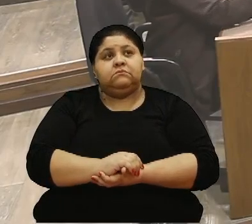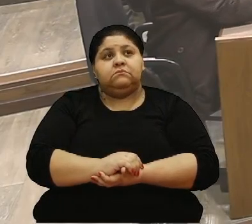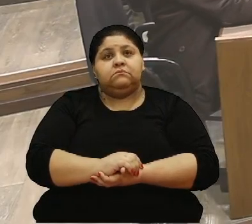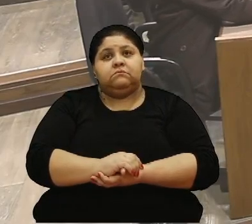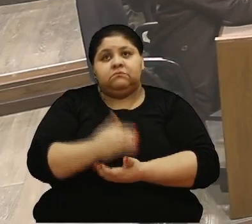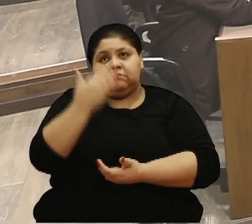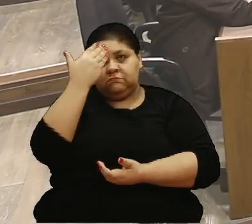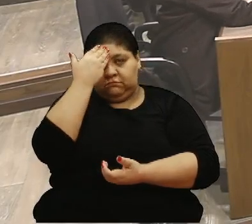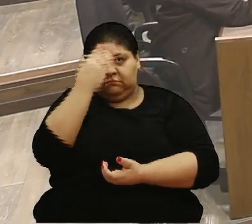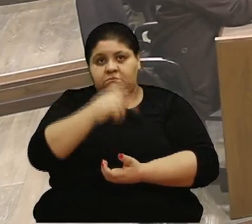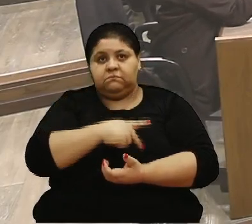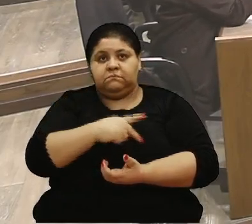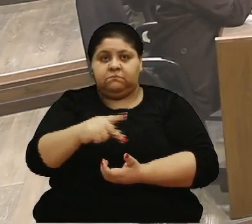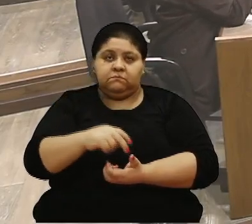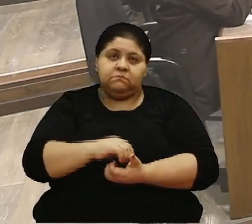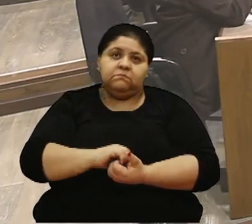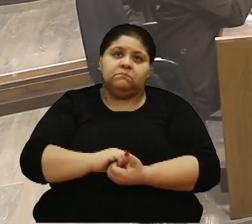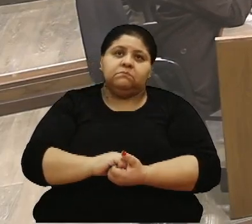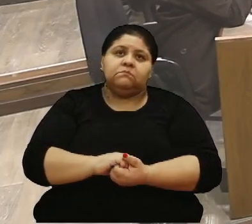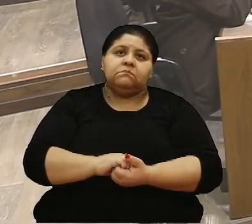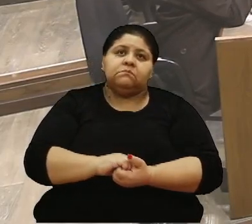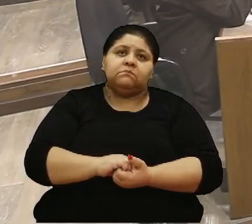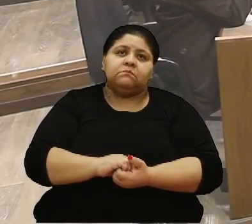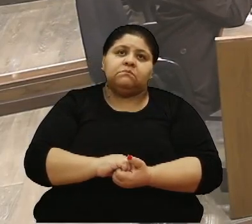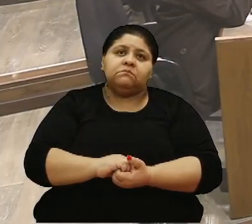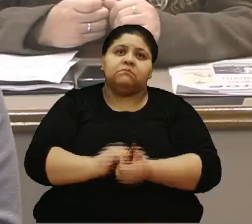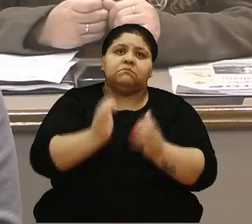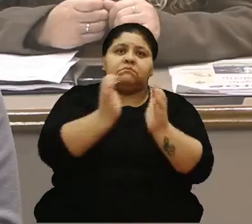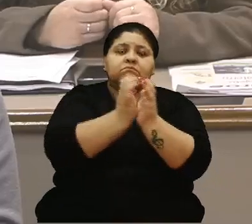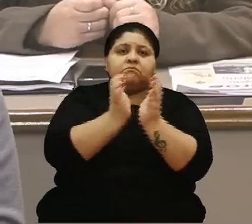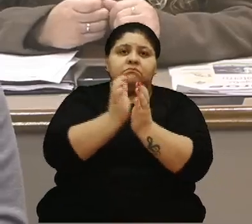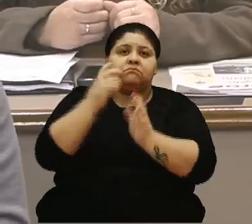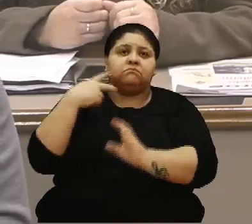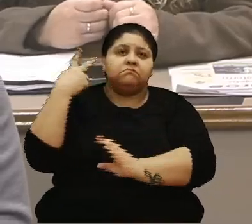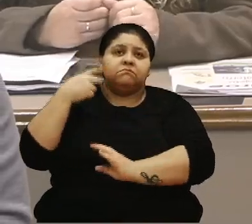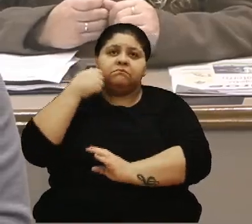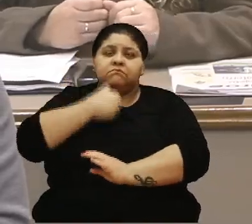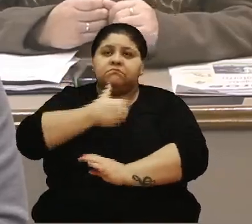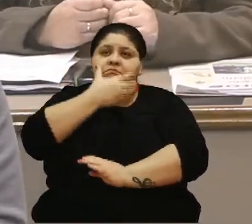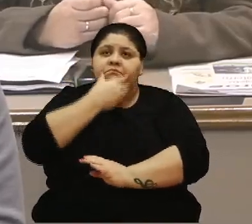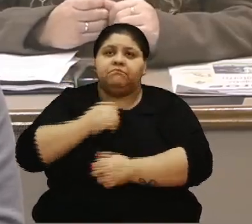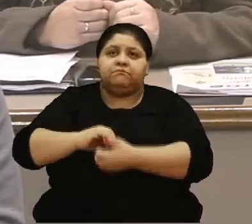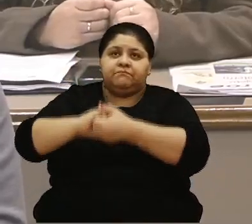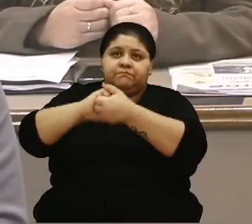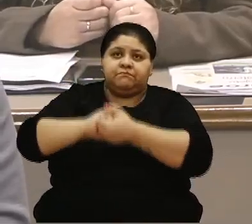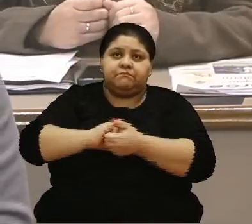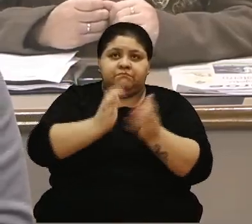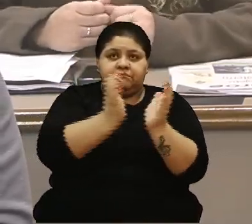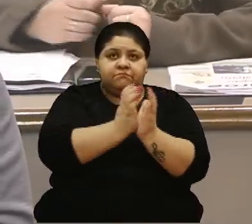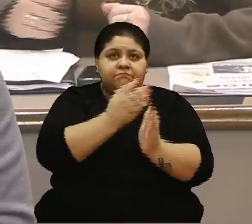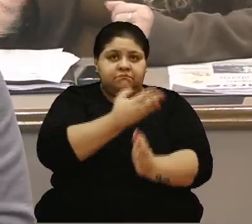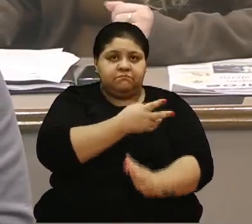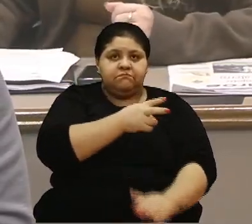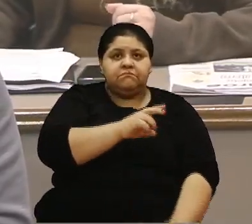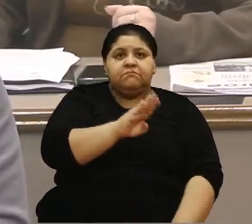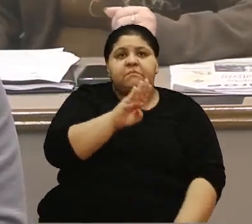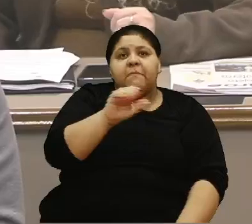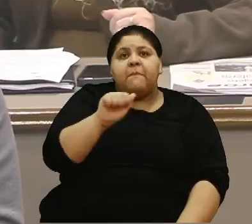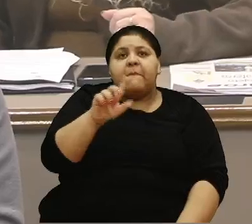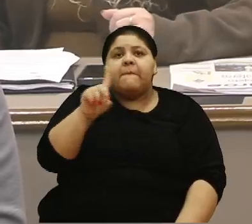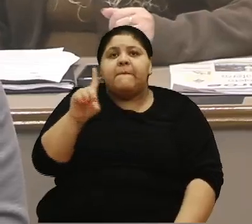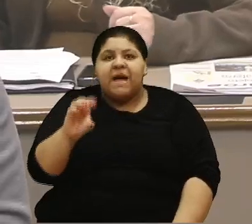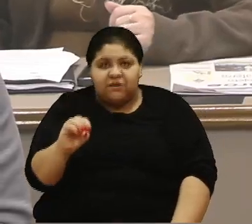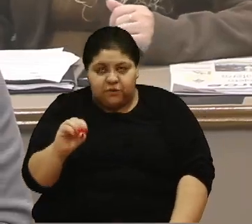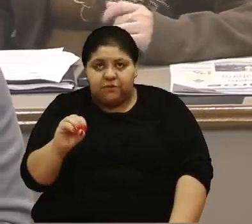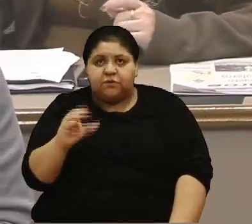Muito obrigado, senhor presidente. Nobres colegas vereadores, né, saudar o colega Bado, Rafinha Bado, então, que